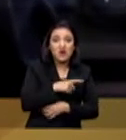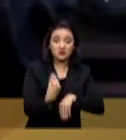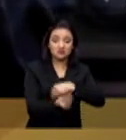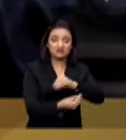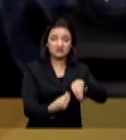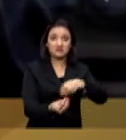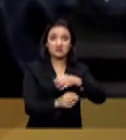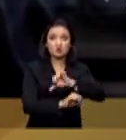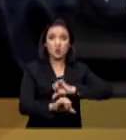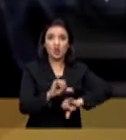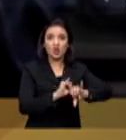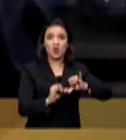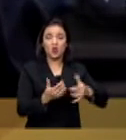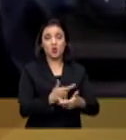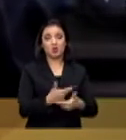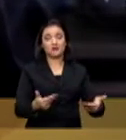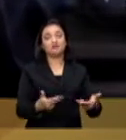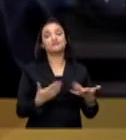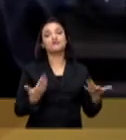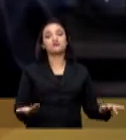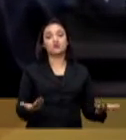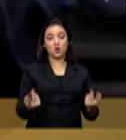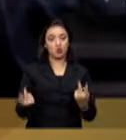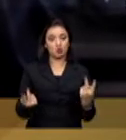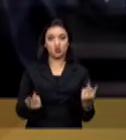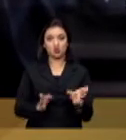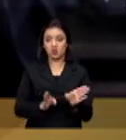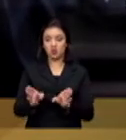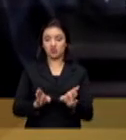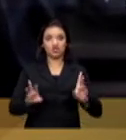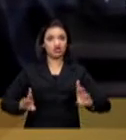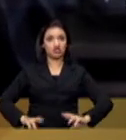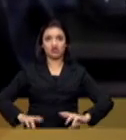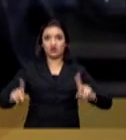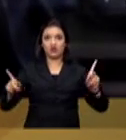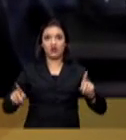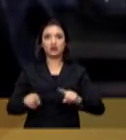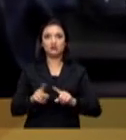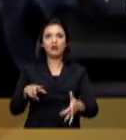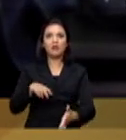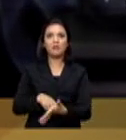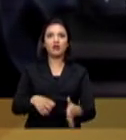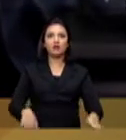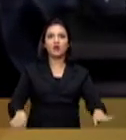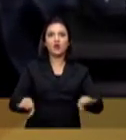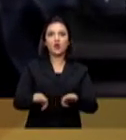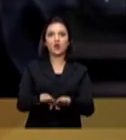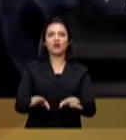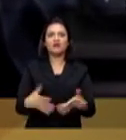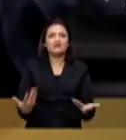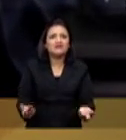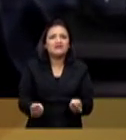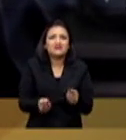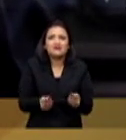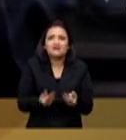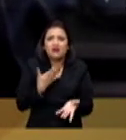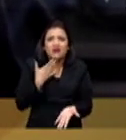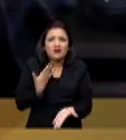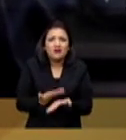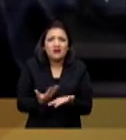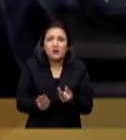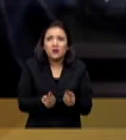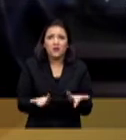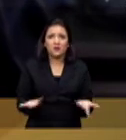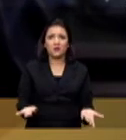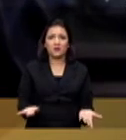a incidência da mesma pena a ambas é que gera a perplexidade que aqui já foi destacada